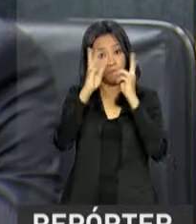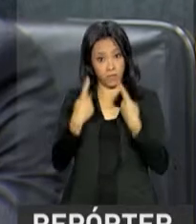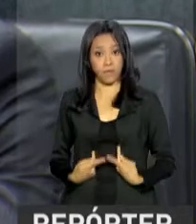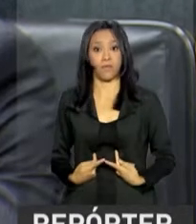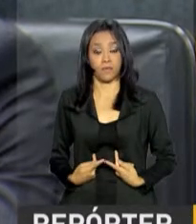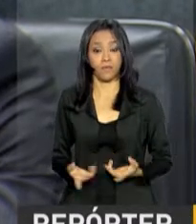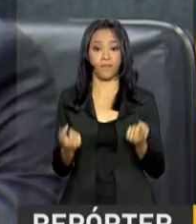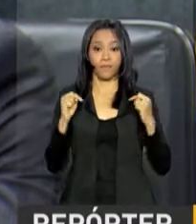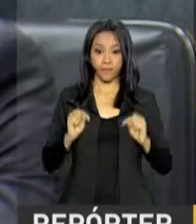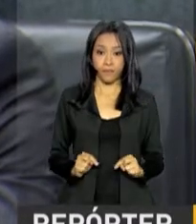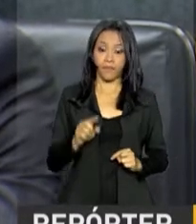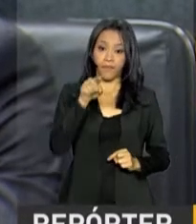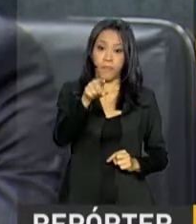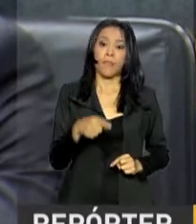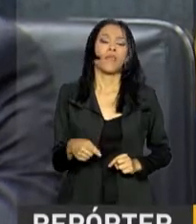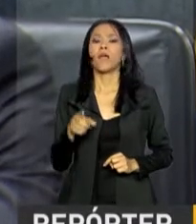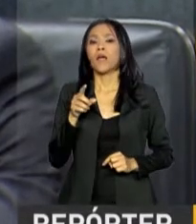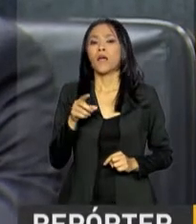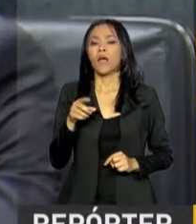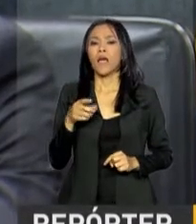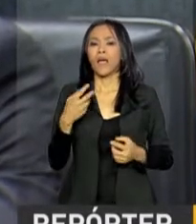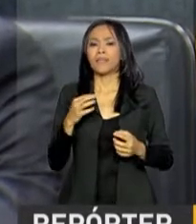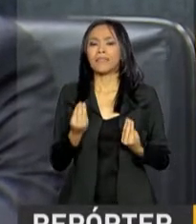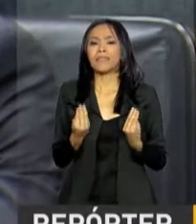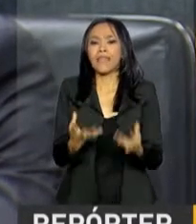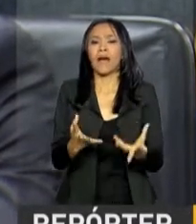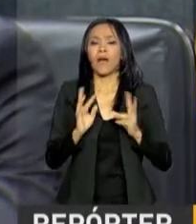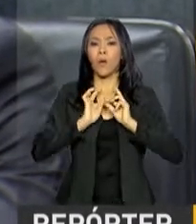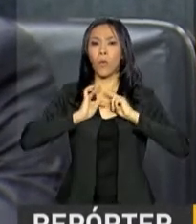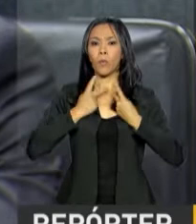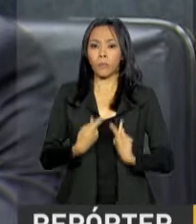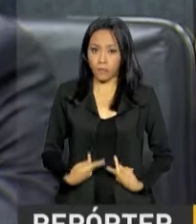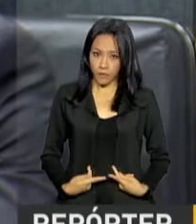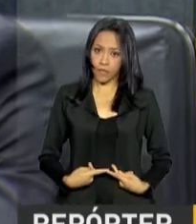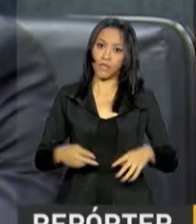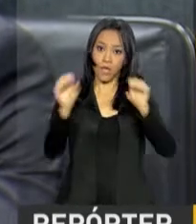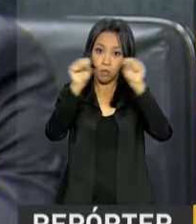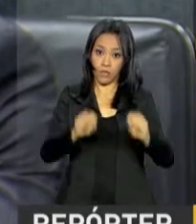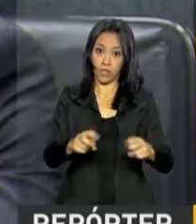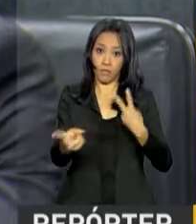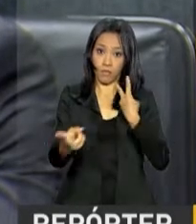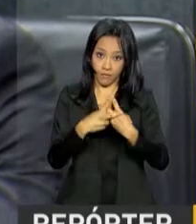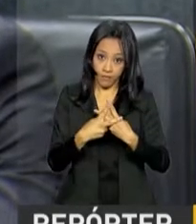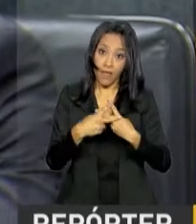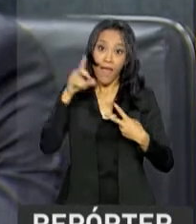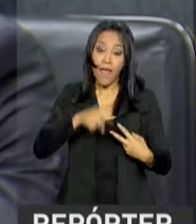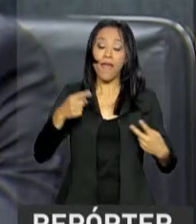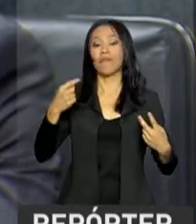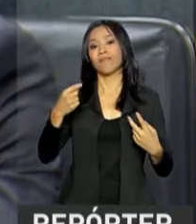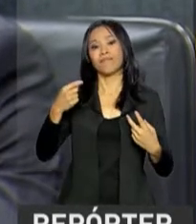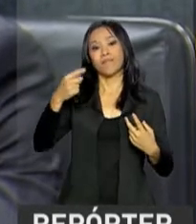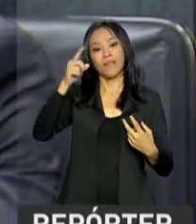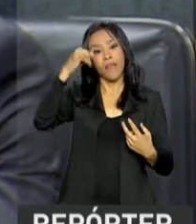do sistema carcerário representa uma afirmação da civilização contra barbalho